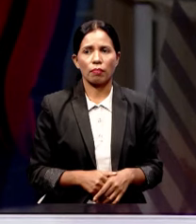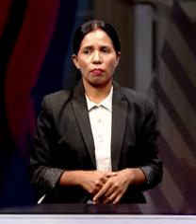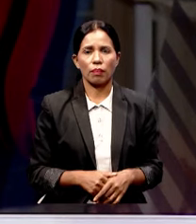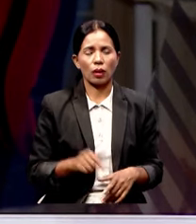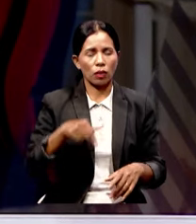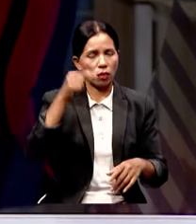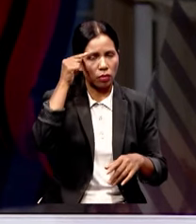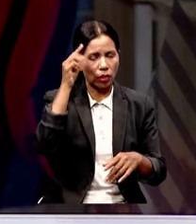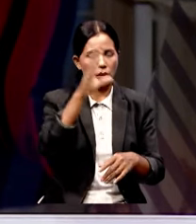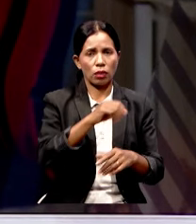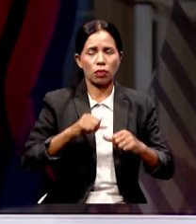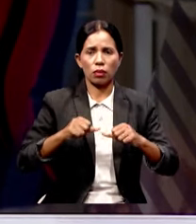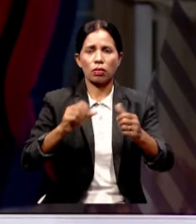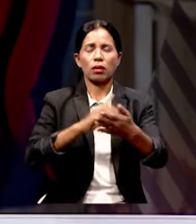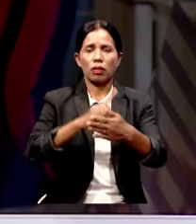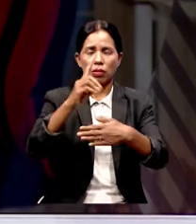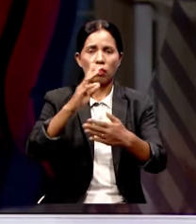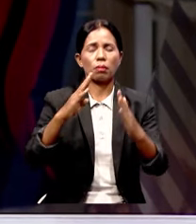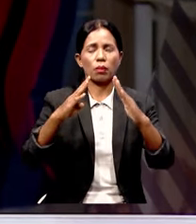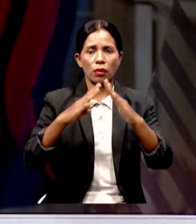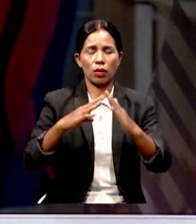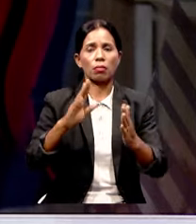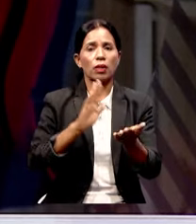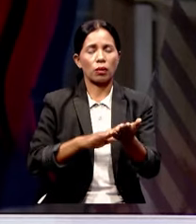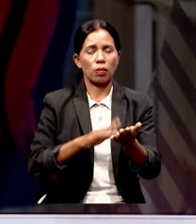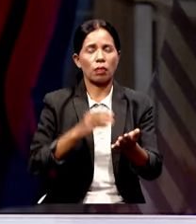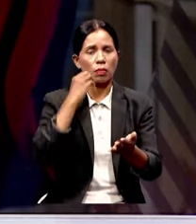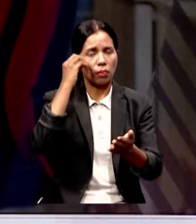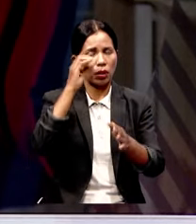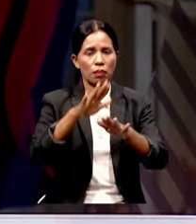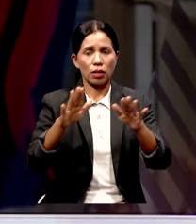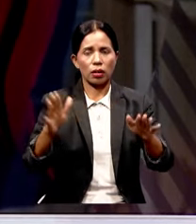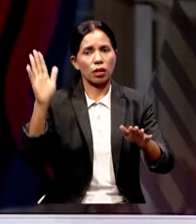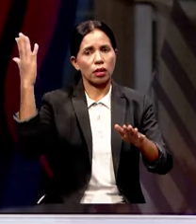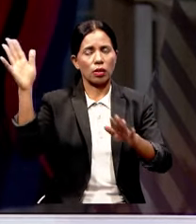Governo da CIA continua a desenvolver programa Escola Boma, Balabari Sirnebehela e a Área Rural.